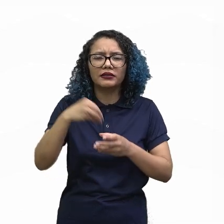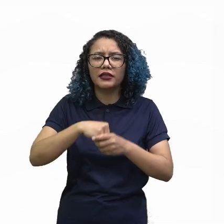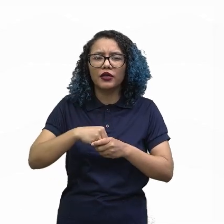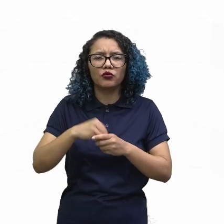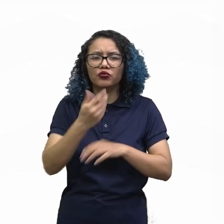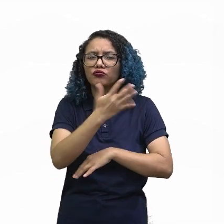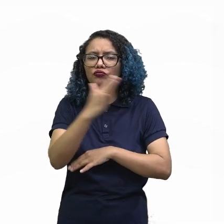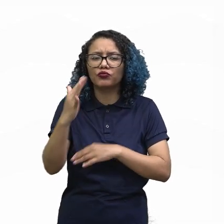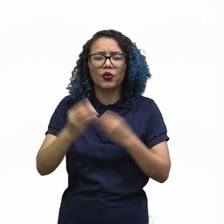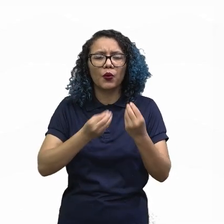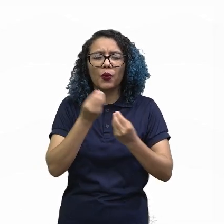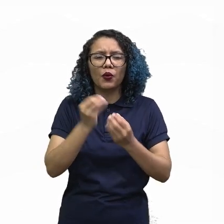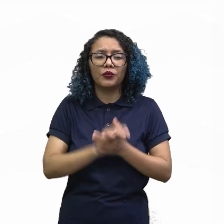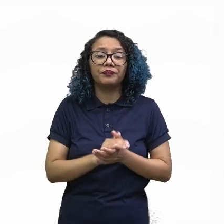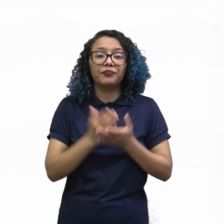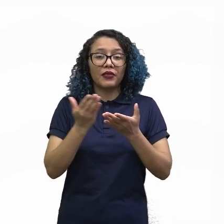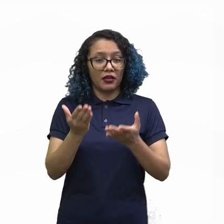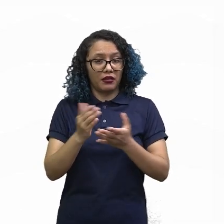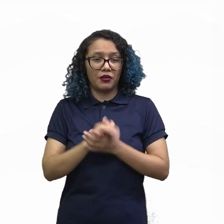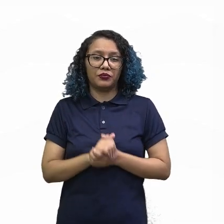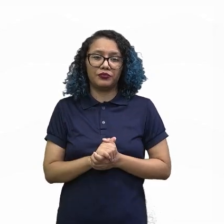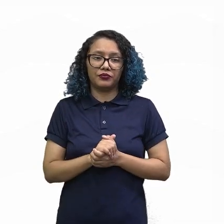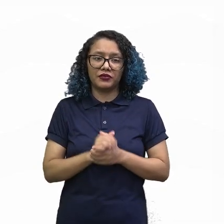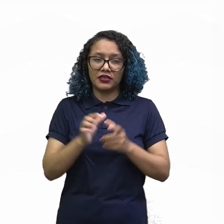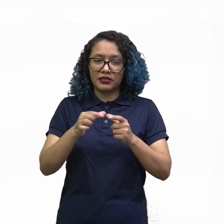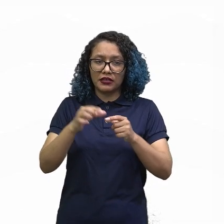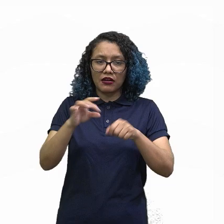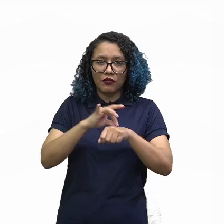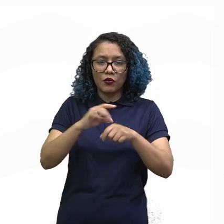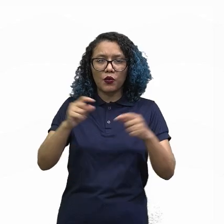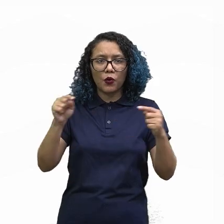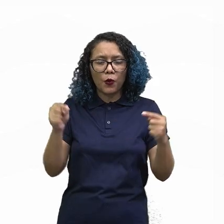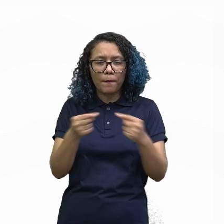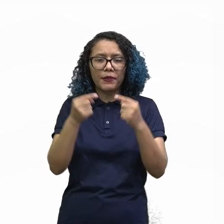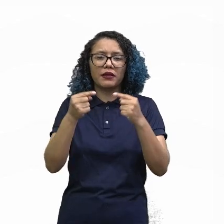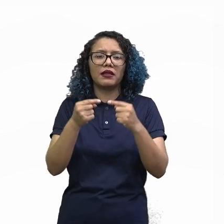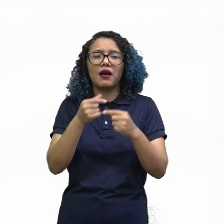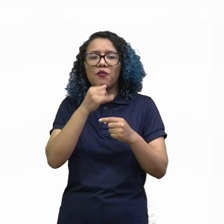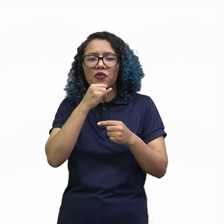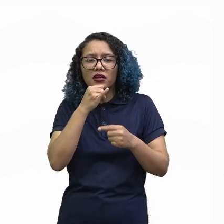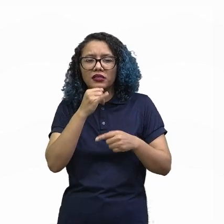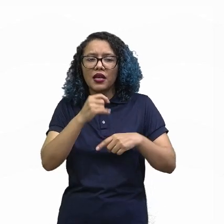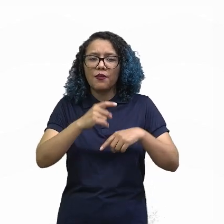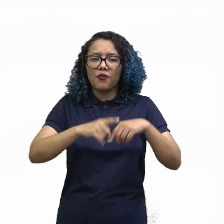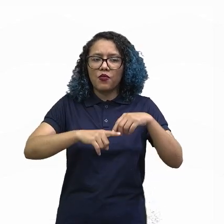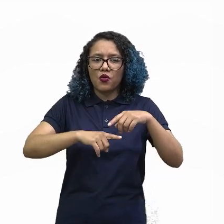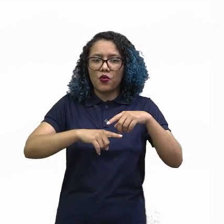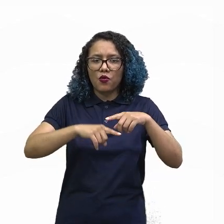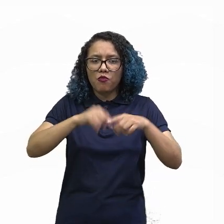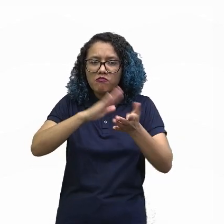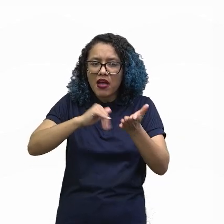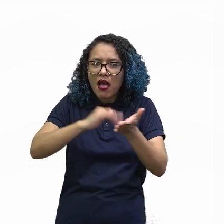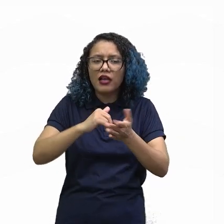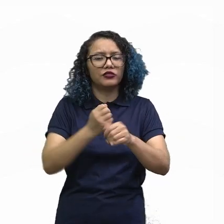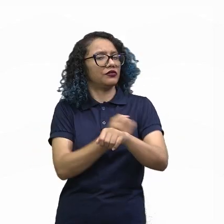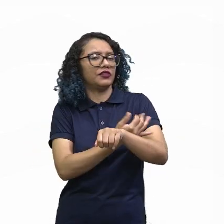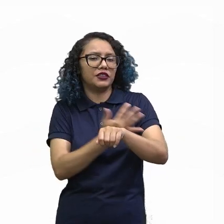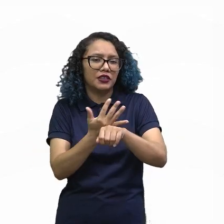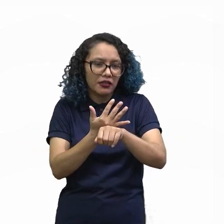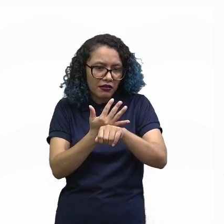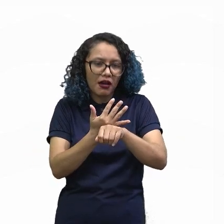natureza? O carvão mineral é o resultado da fossilização de restos vegetais acumulados em